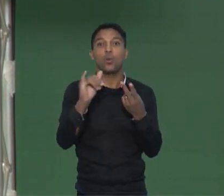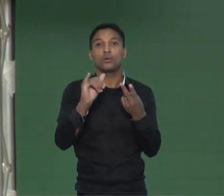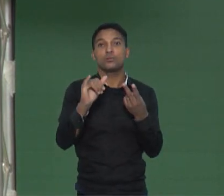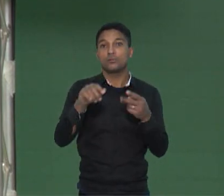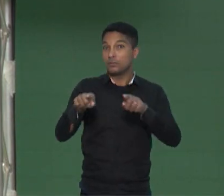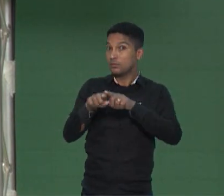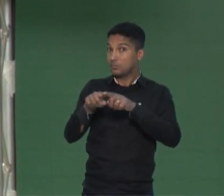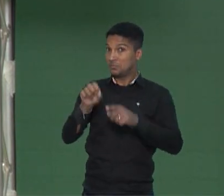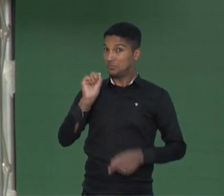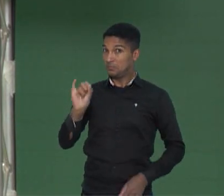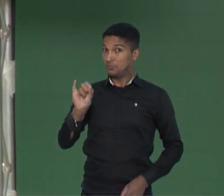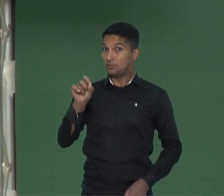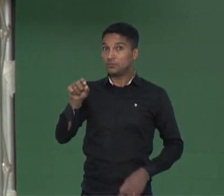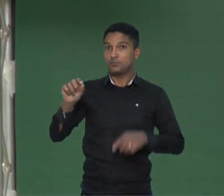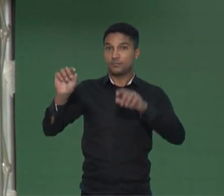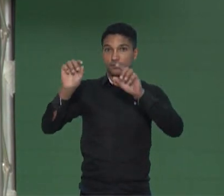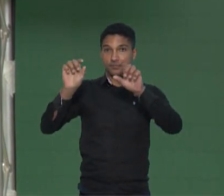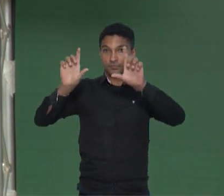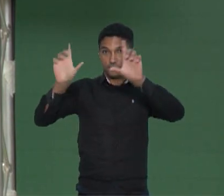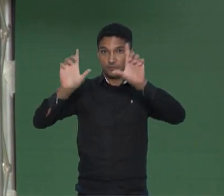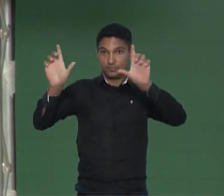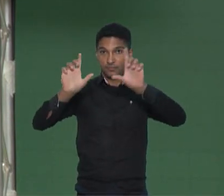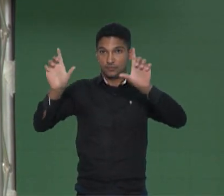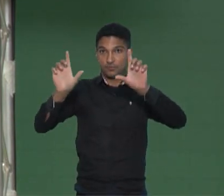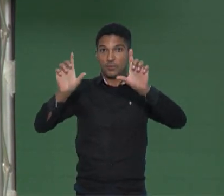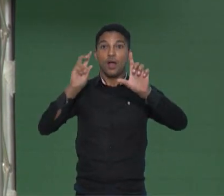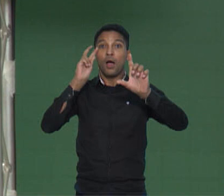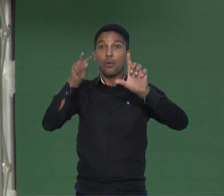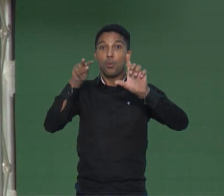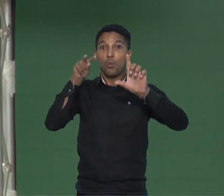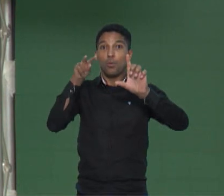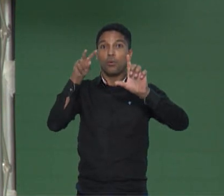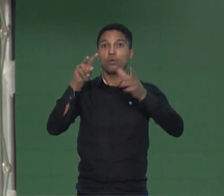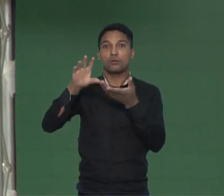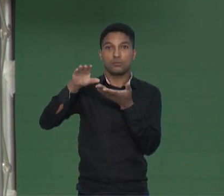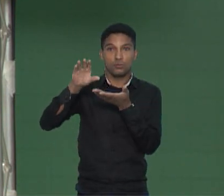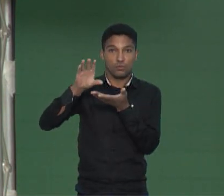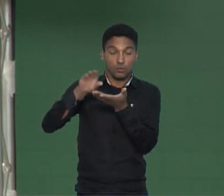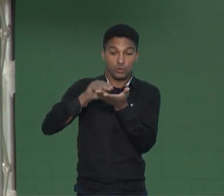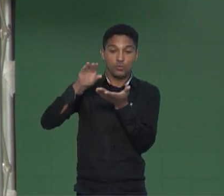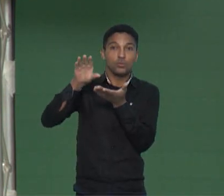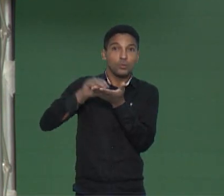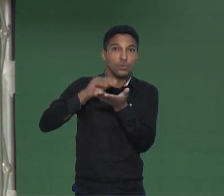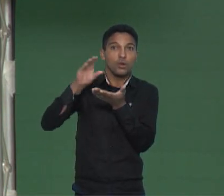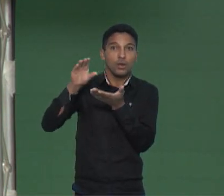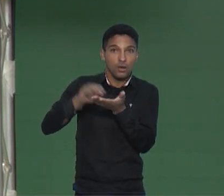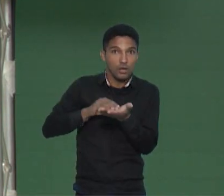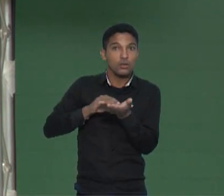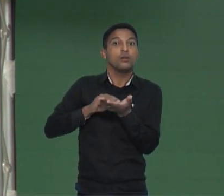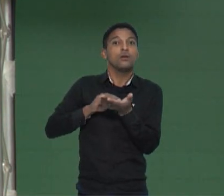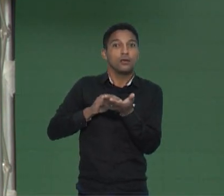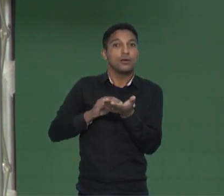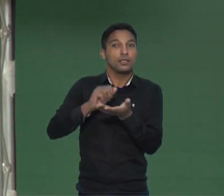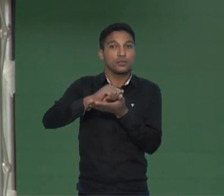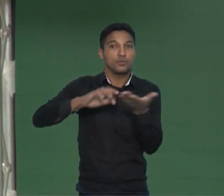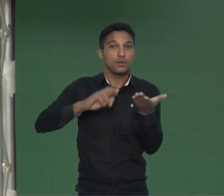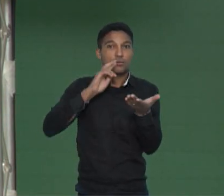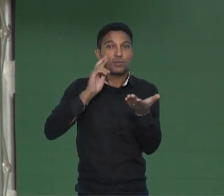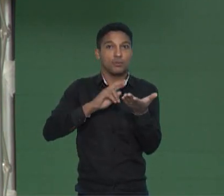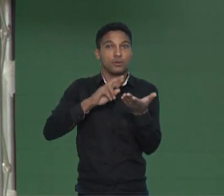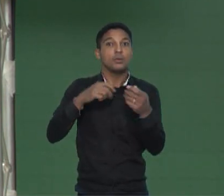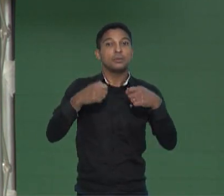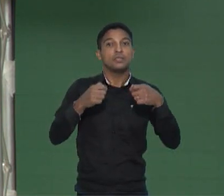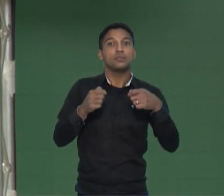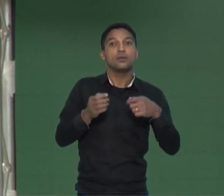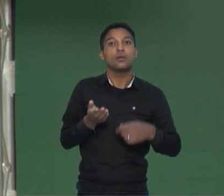se possível, interaja no mural com o seu professor, isso é bastante importante. Coloque suas dúvidas, fale sobre o conteúdo,